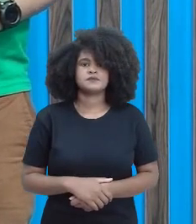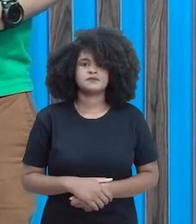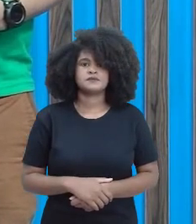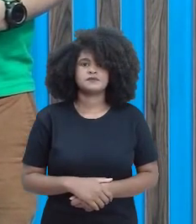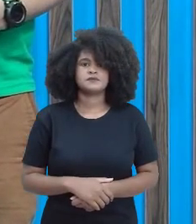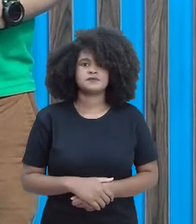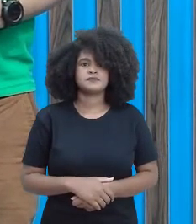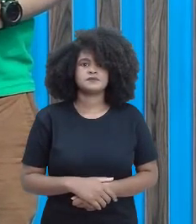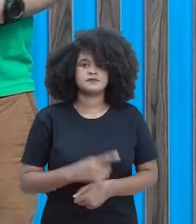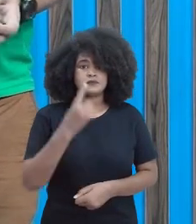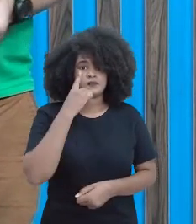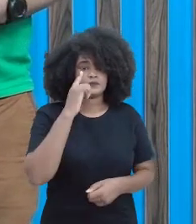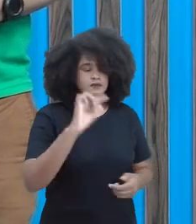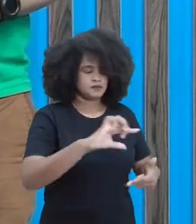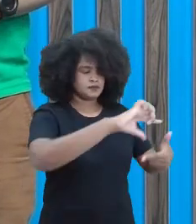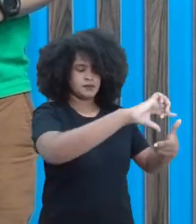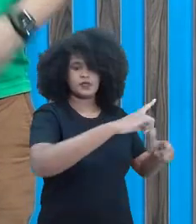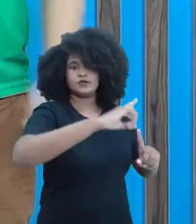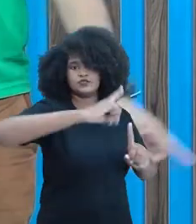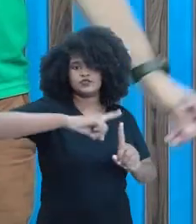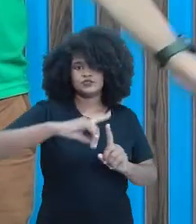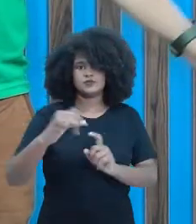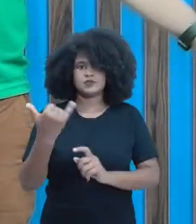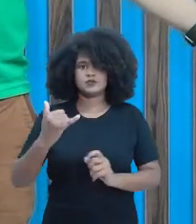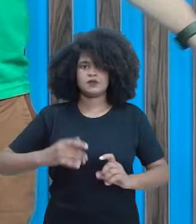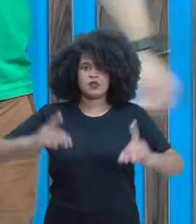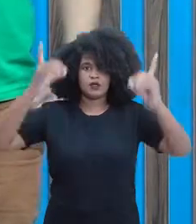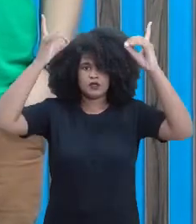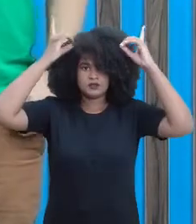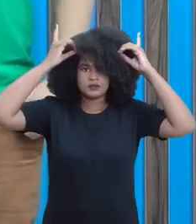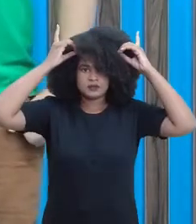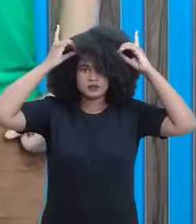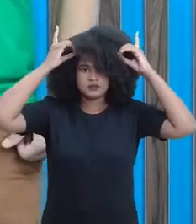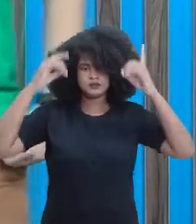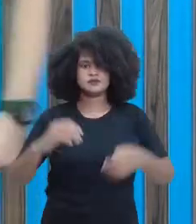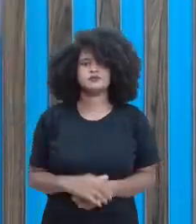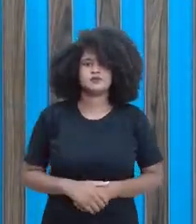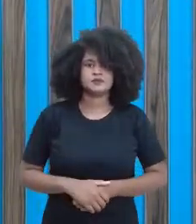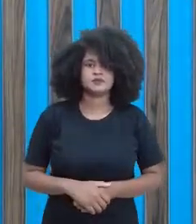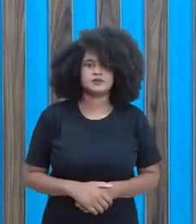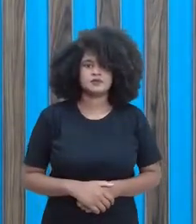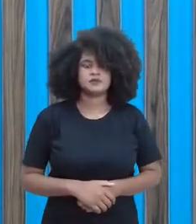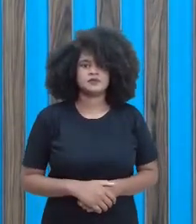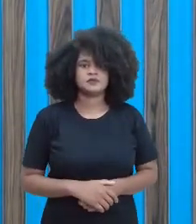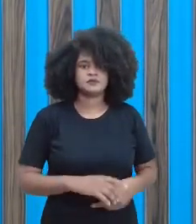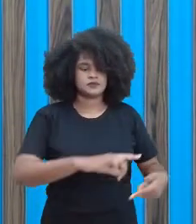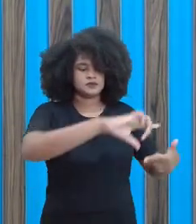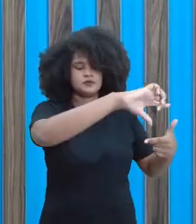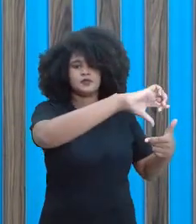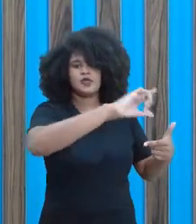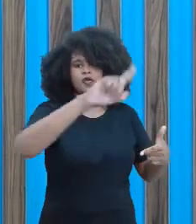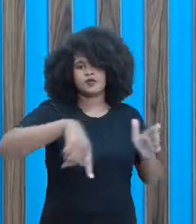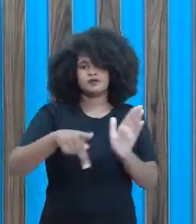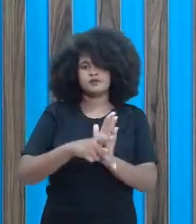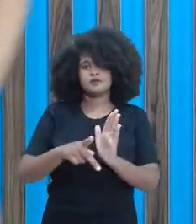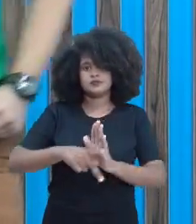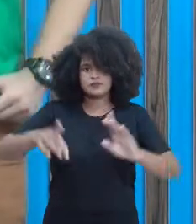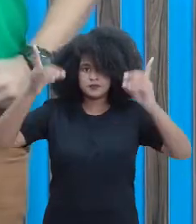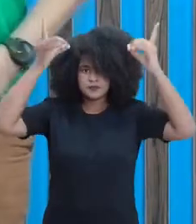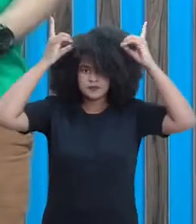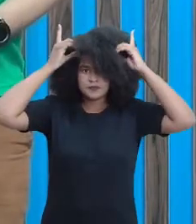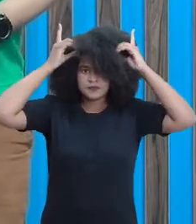Tá. Esse é do Android, inclusive, gente, tá? Esse aqui, esse QR Code aqui, ó. É do